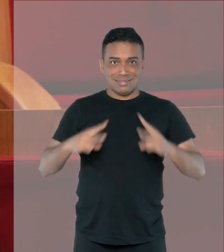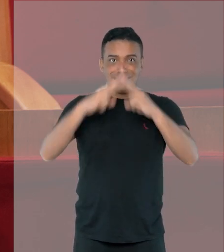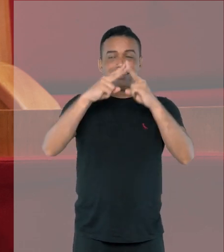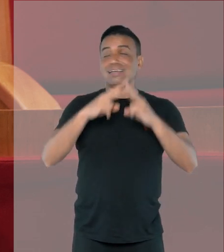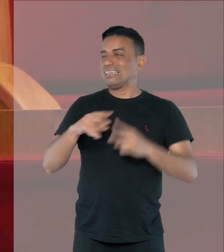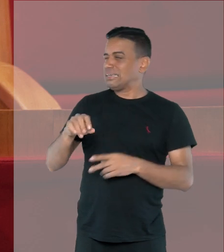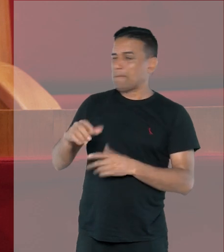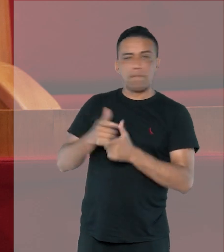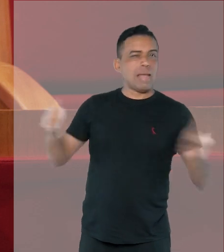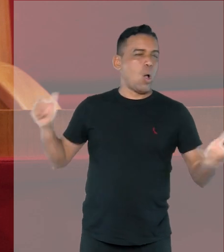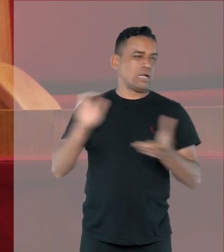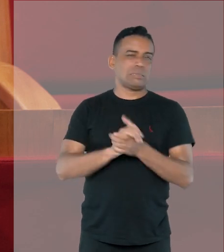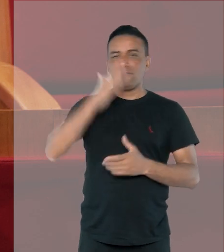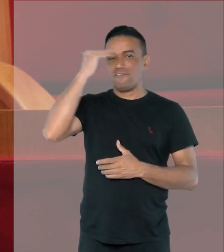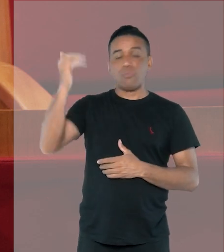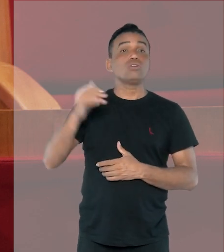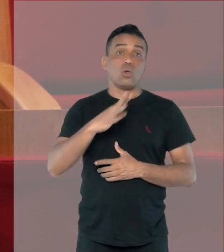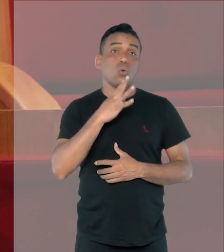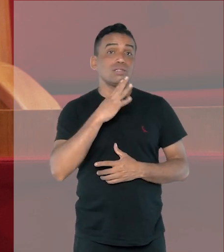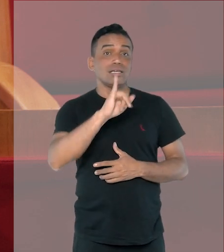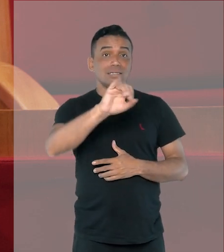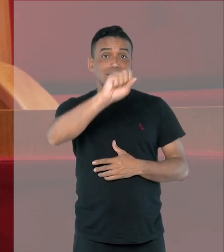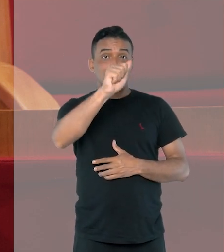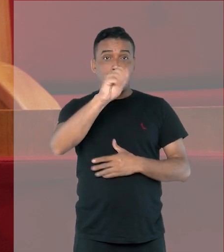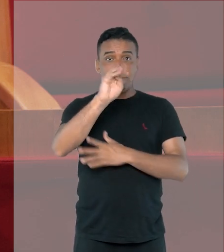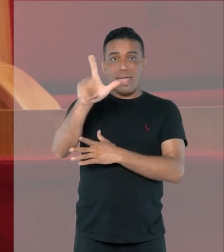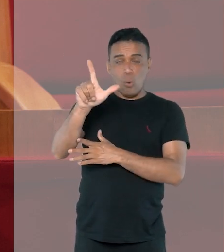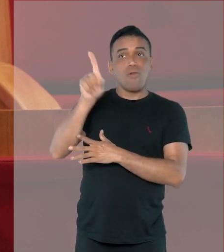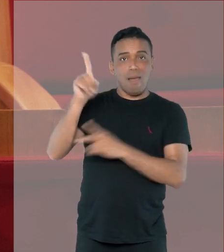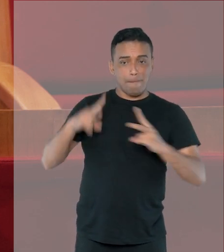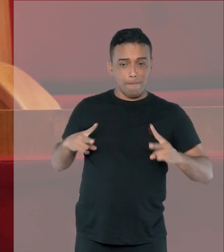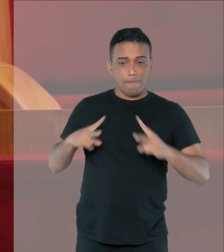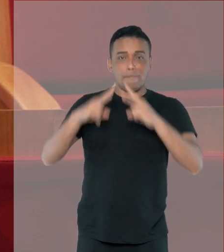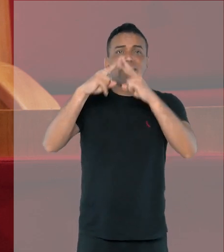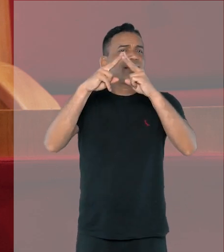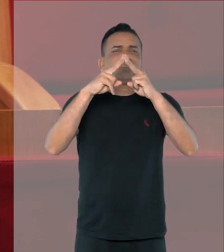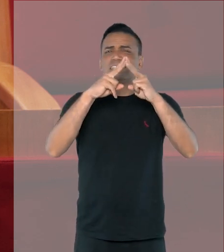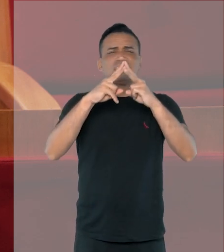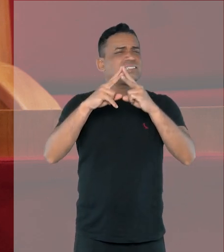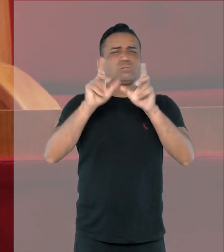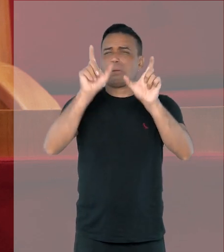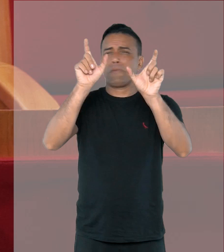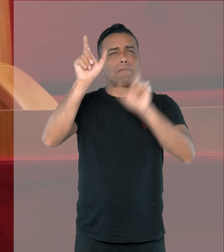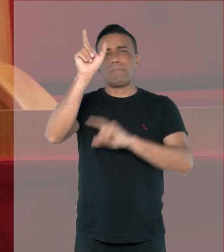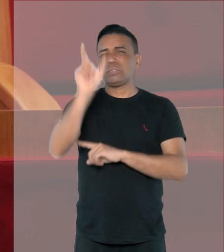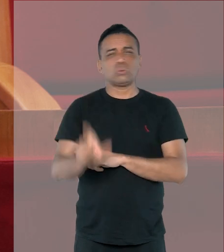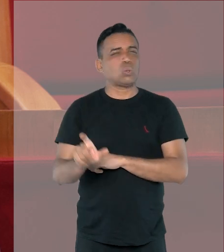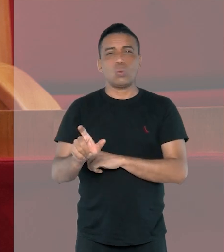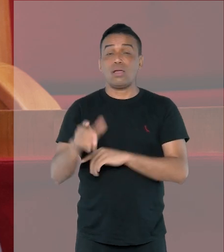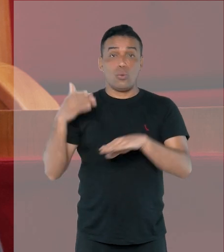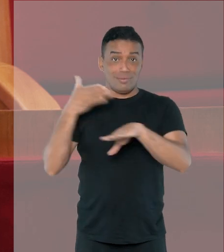e eu conhecia a Isabel em Paris, eu achei uma figura... Não, quando eu entrei na casa dela, ela